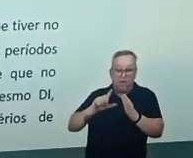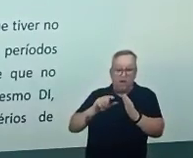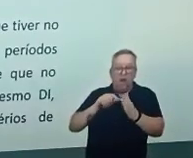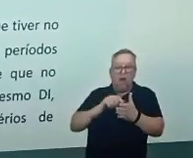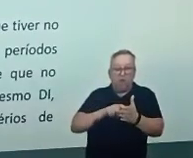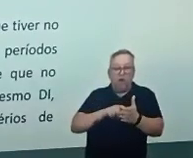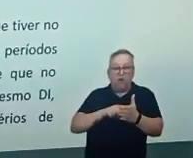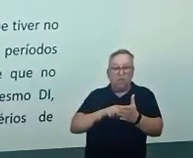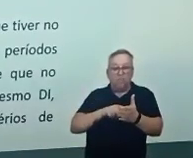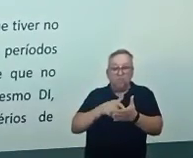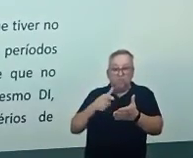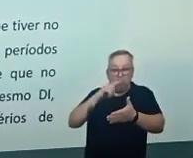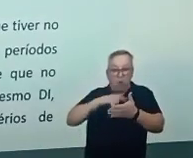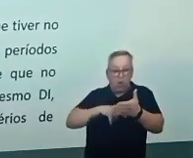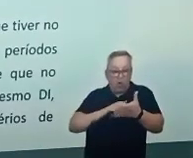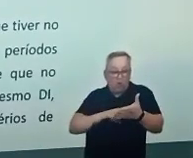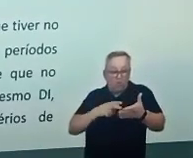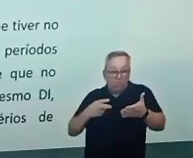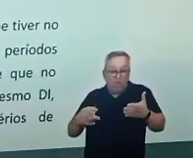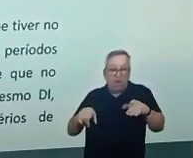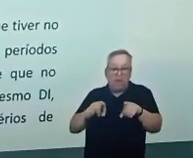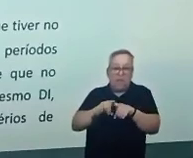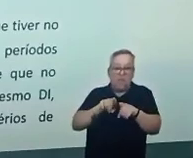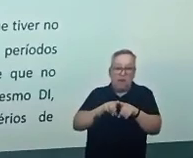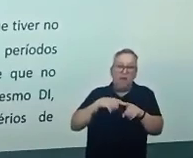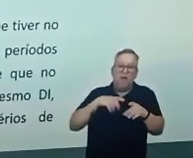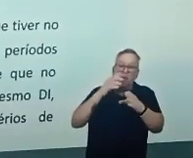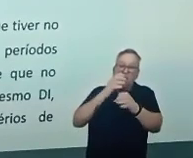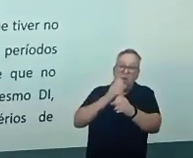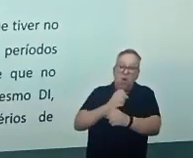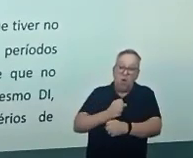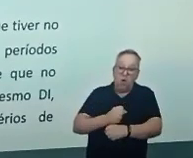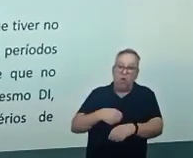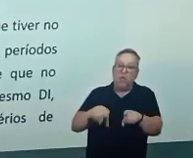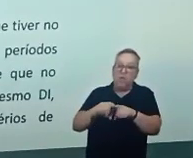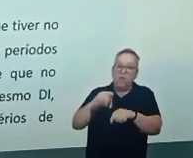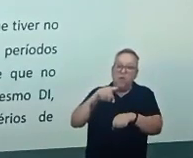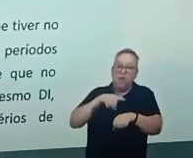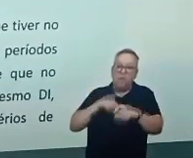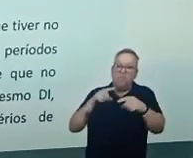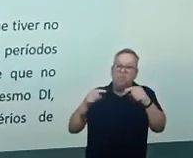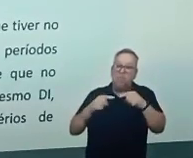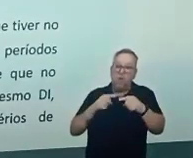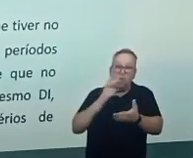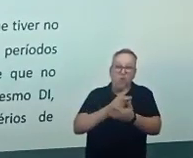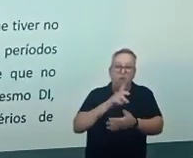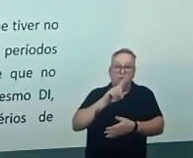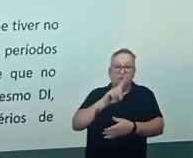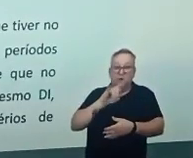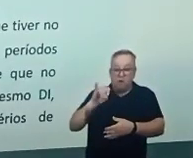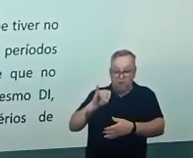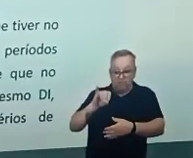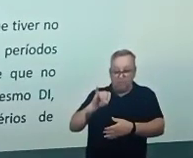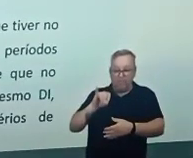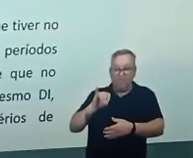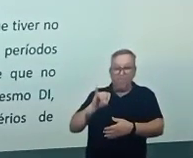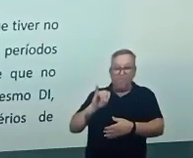tenha ocorrido uma exoneração, e desde que o sistema também esteja associado ao mesmo DI.